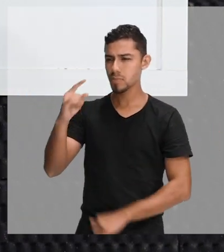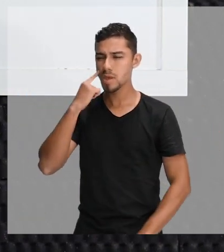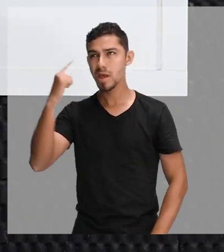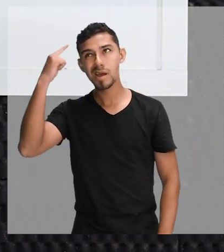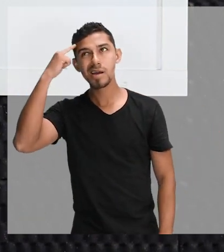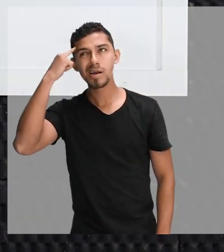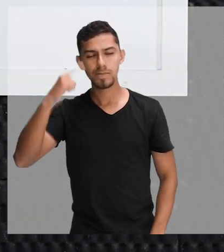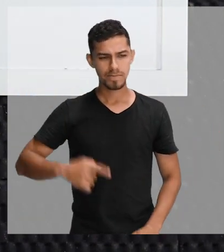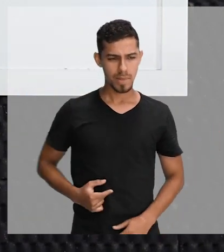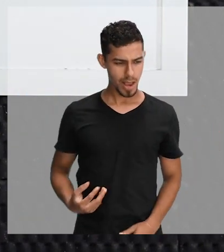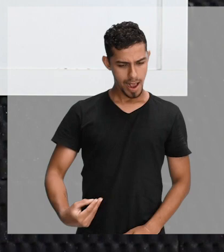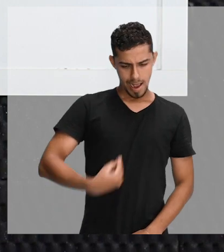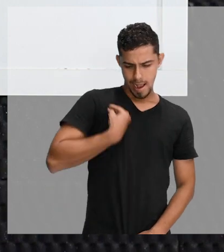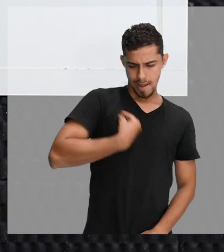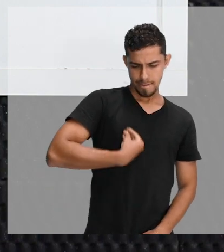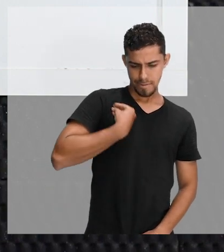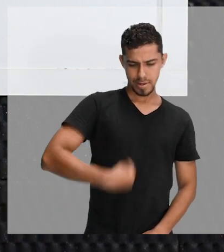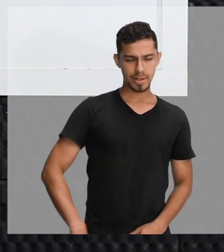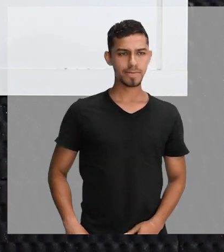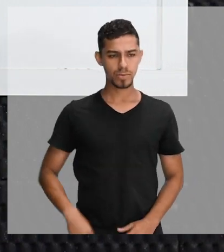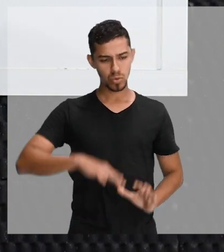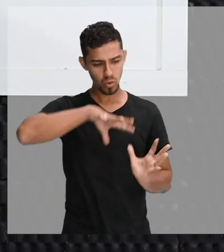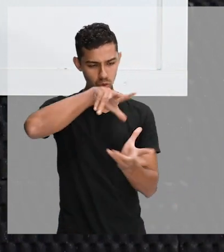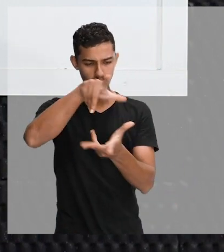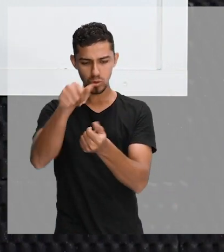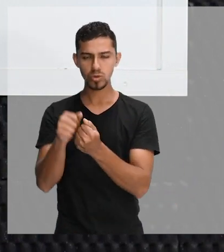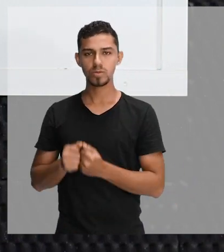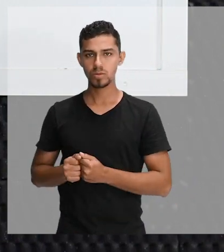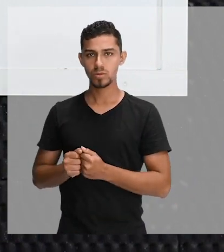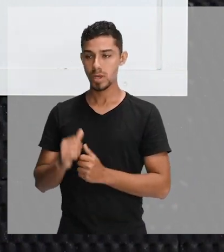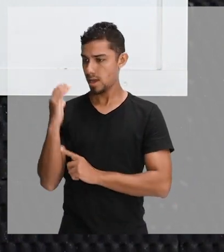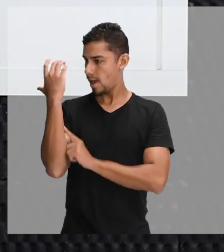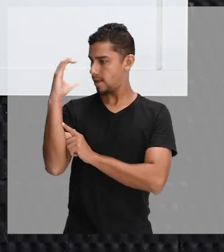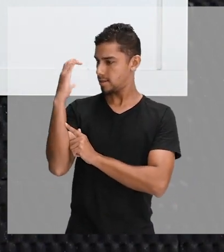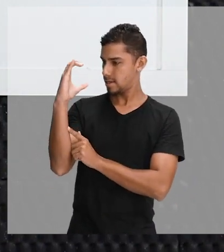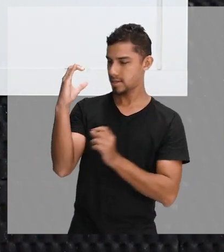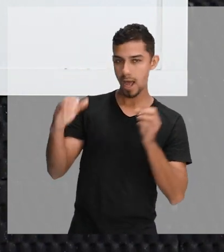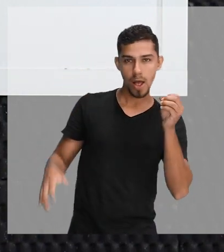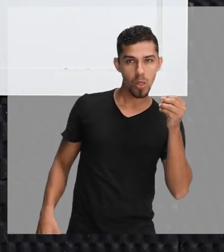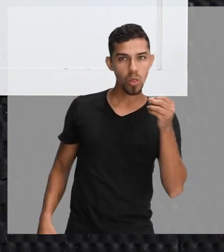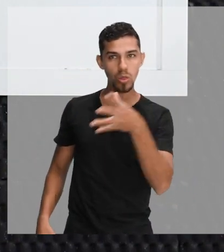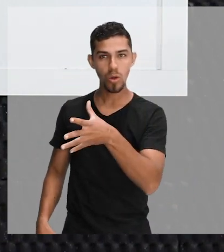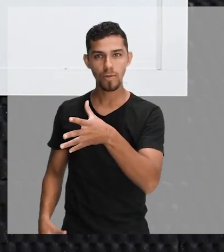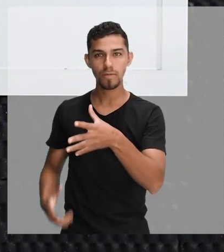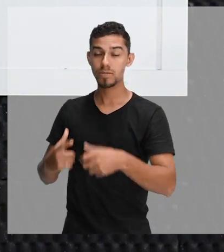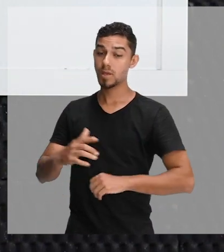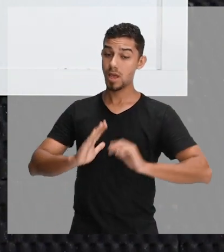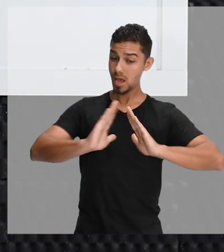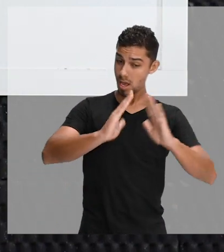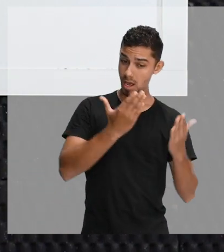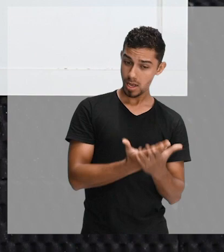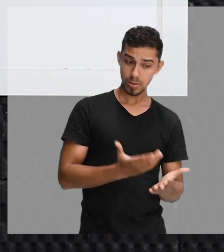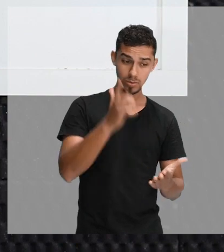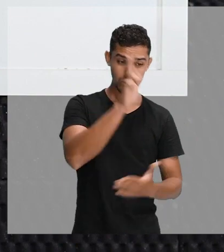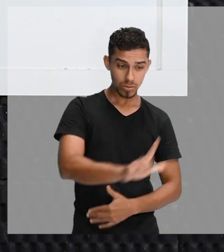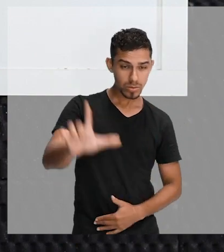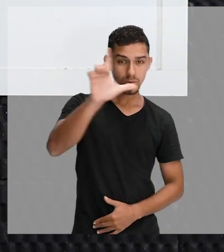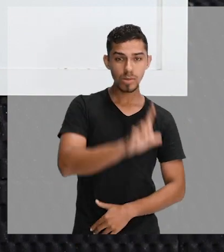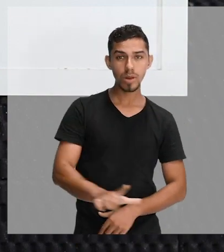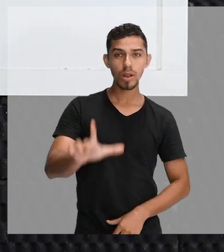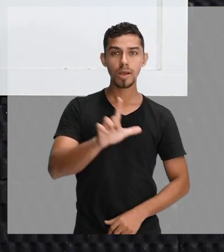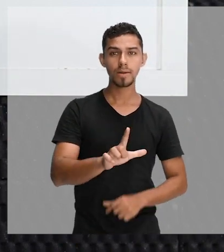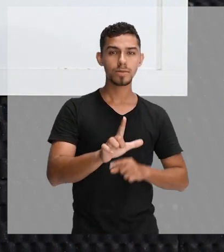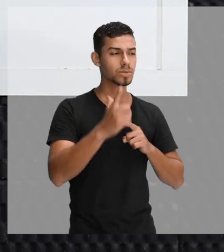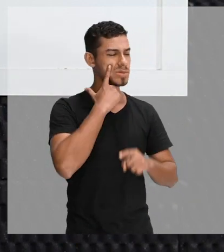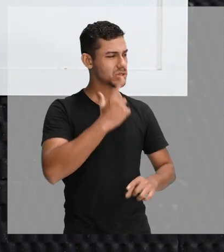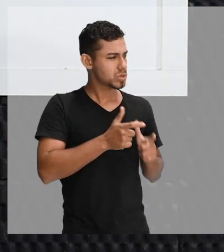mundo e a própria ciência. Bom, lá na Idade Média, na escolástica mais precisamente, nós ainda